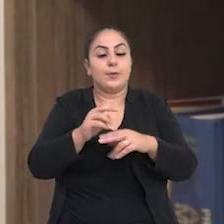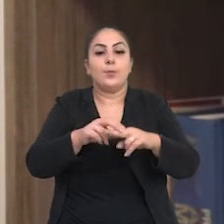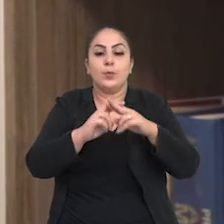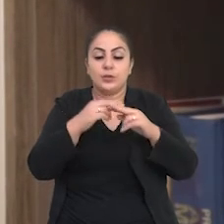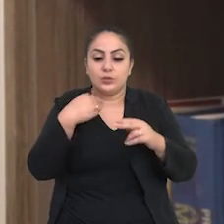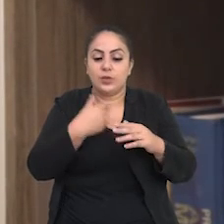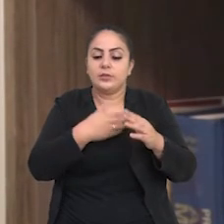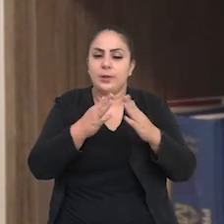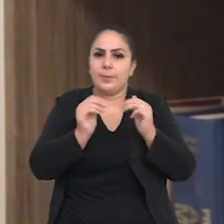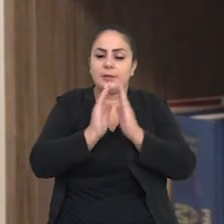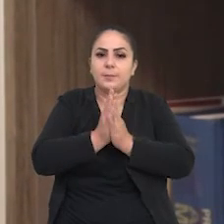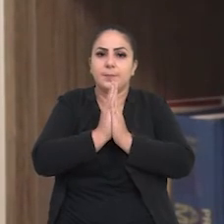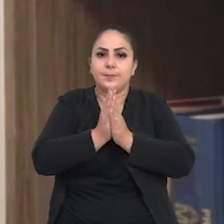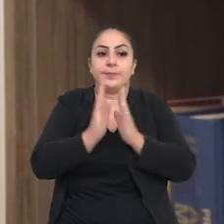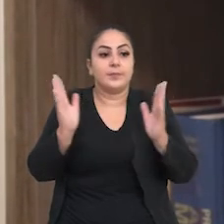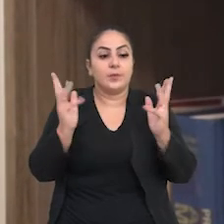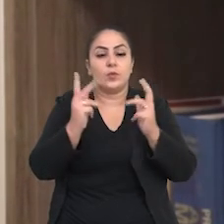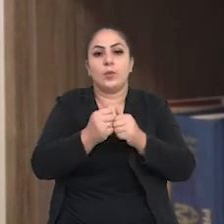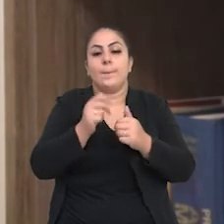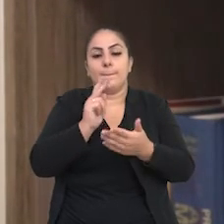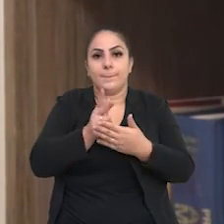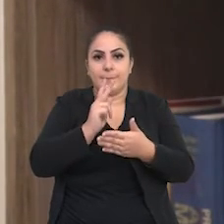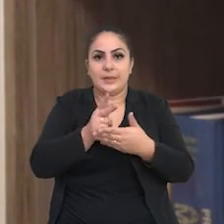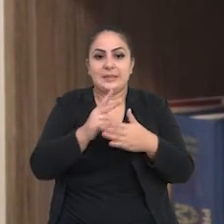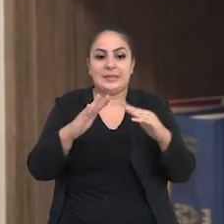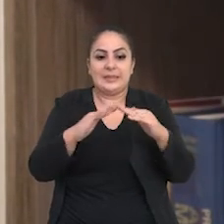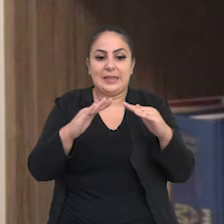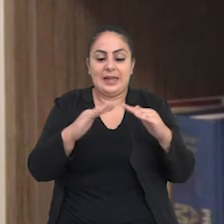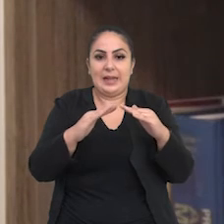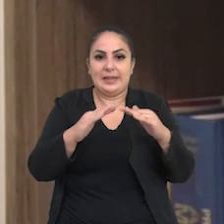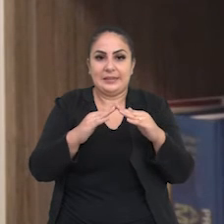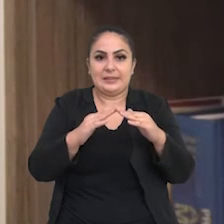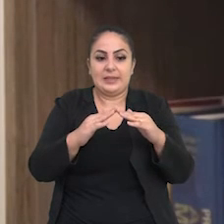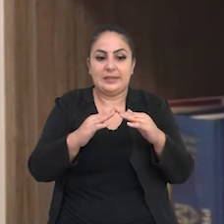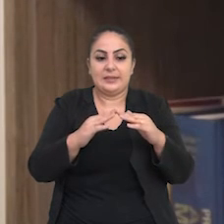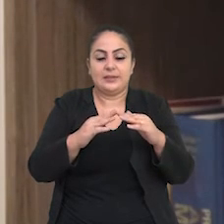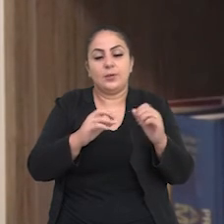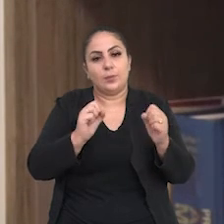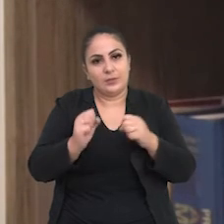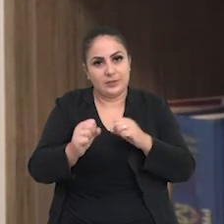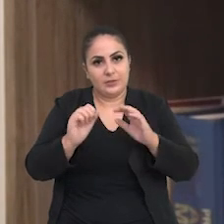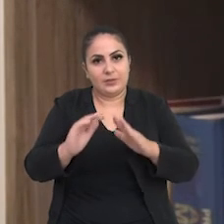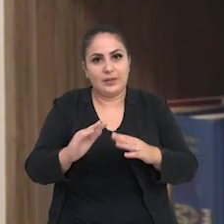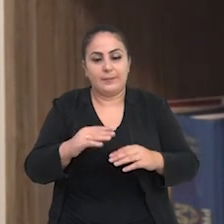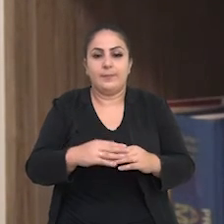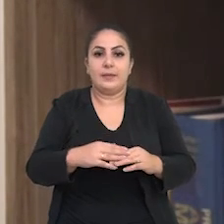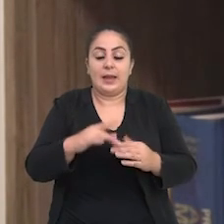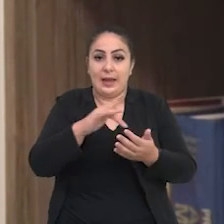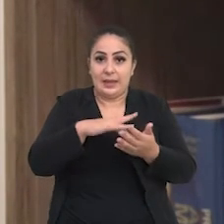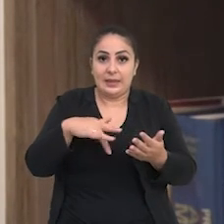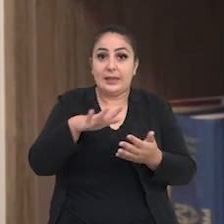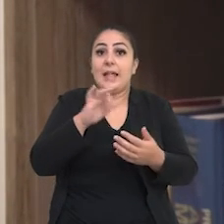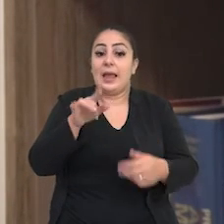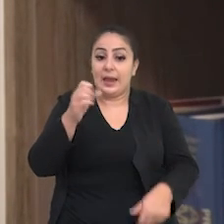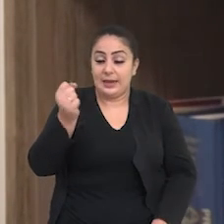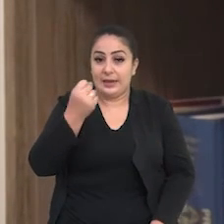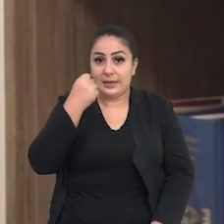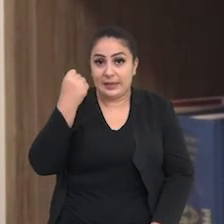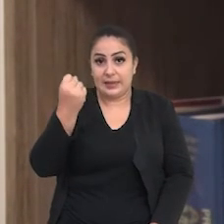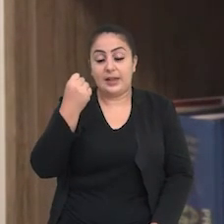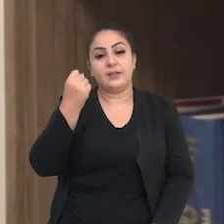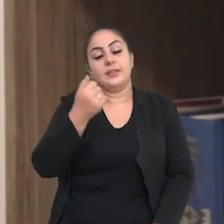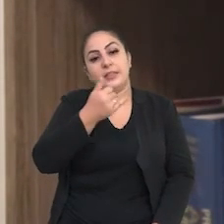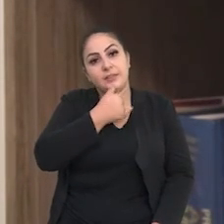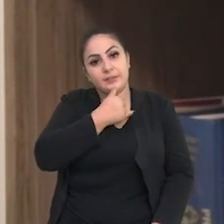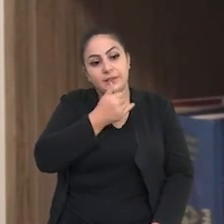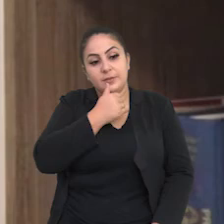A gente pede encarecidamente que todos se mantenham em casa na medida do possível. A situação é grave